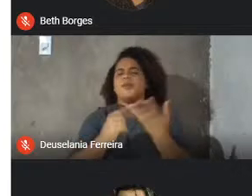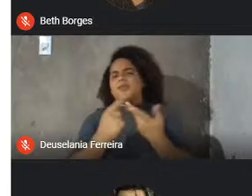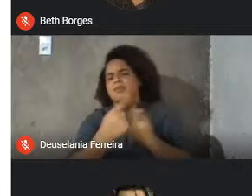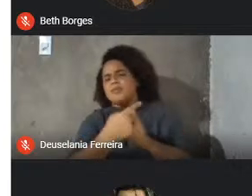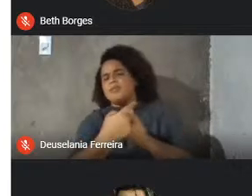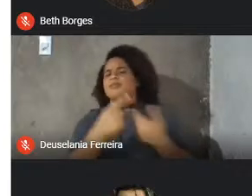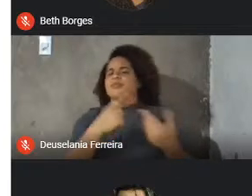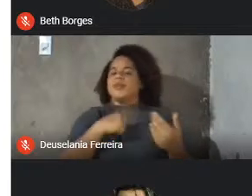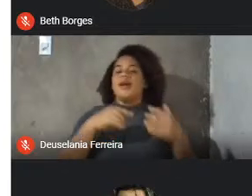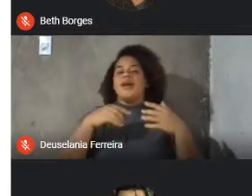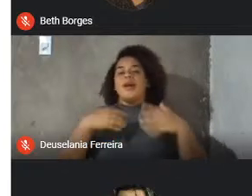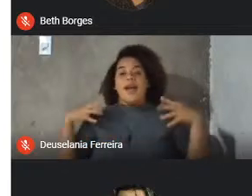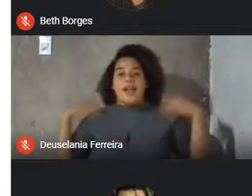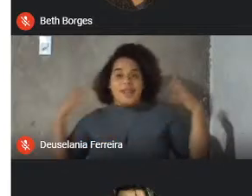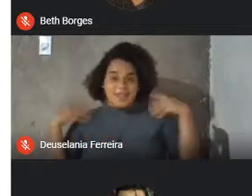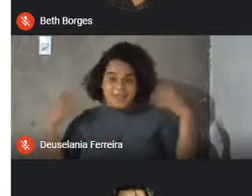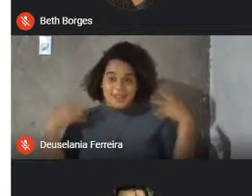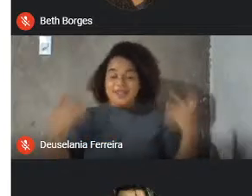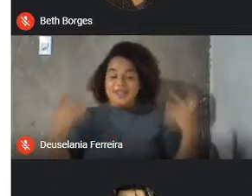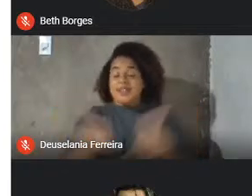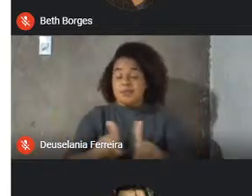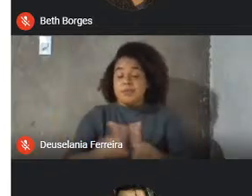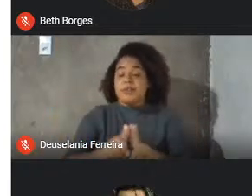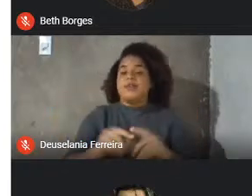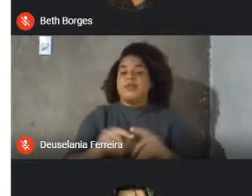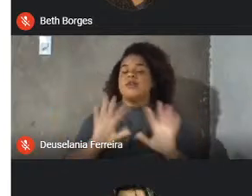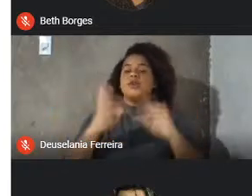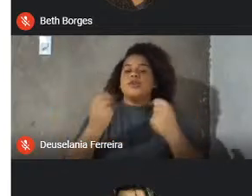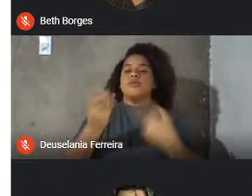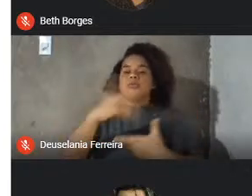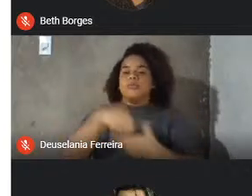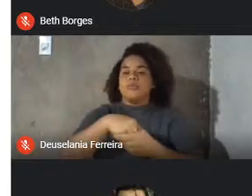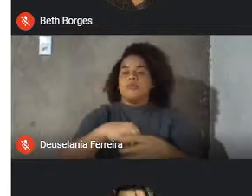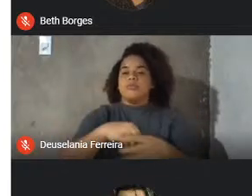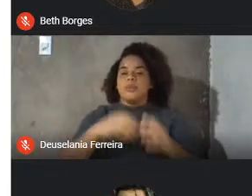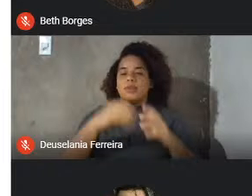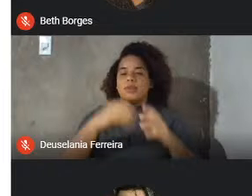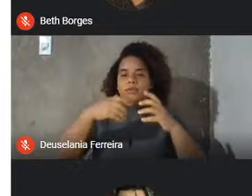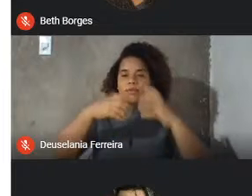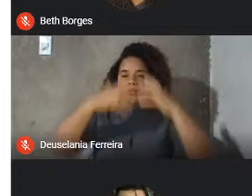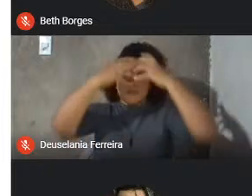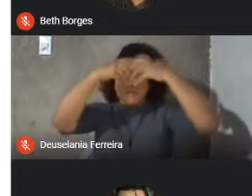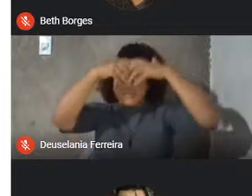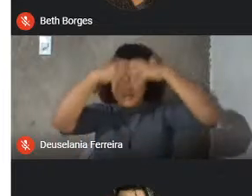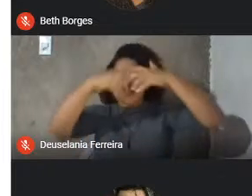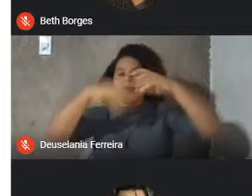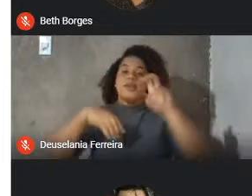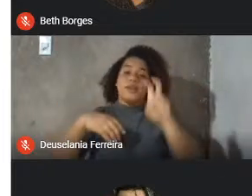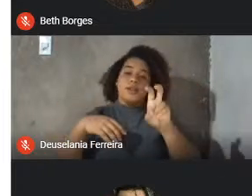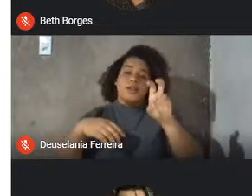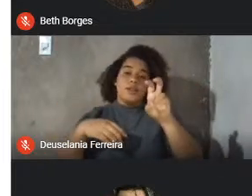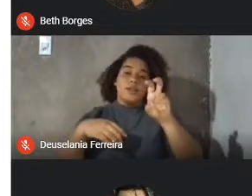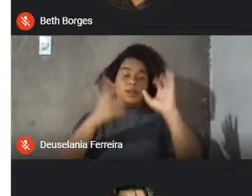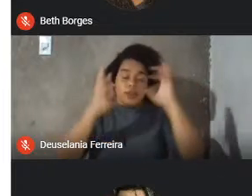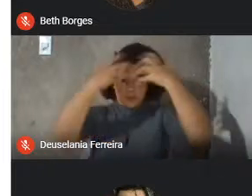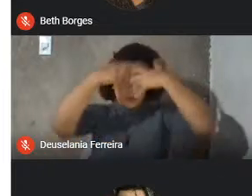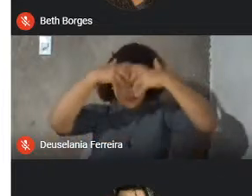Com alegria também, conscientes, fazendo parte desses 5% ou mais,